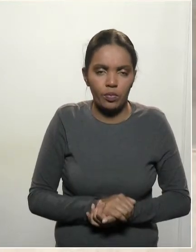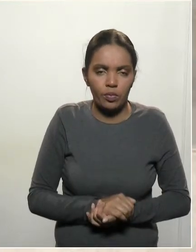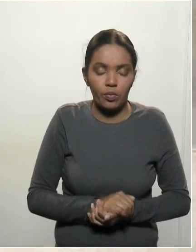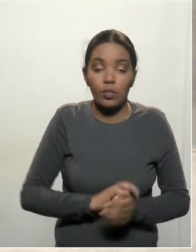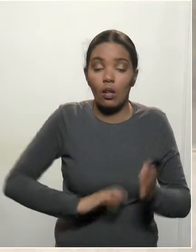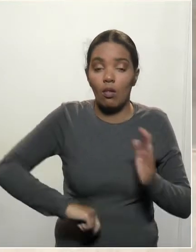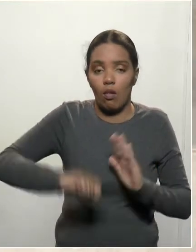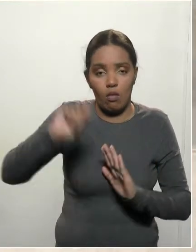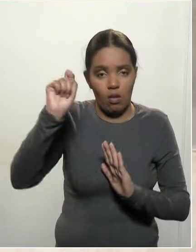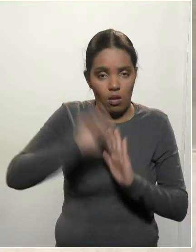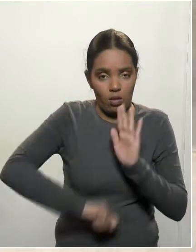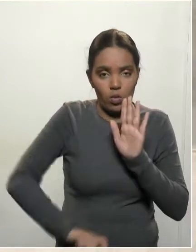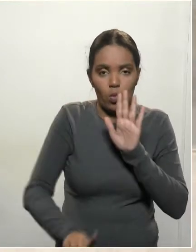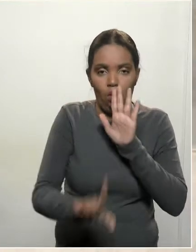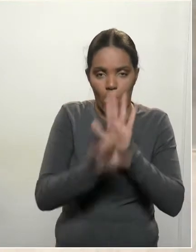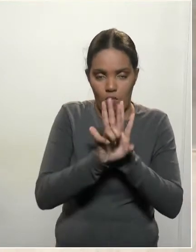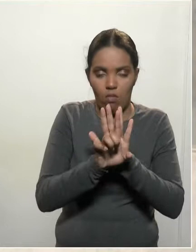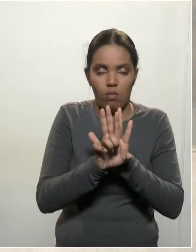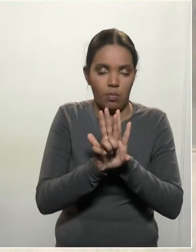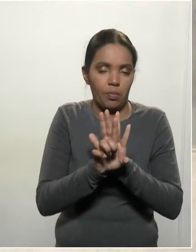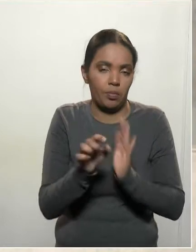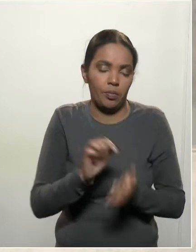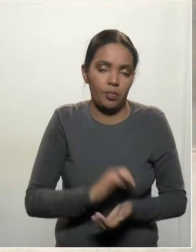a sanção ao projeto de lei